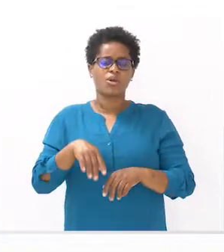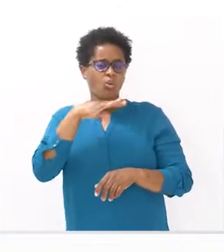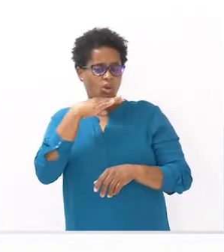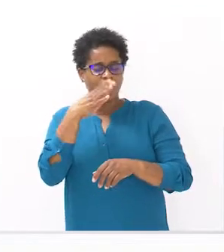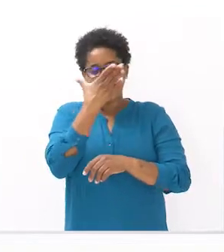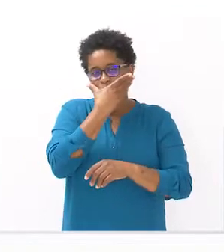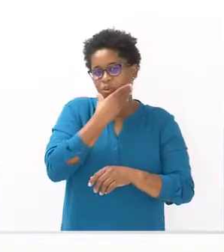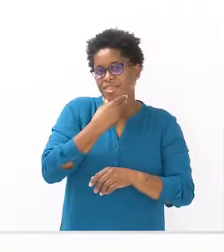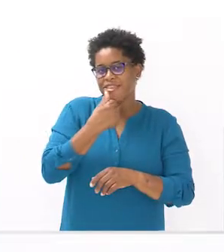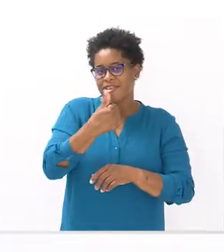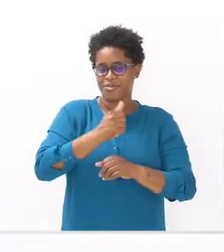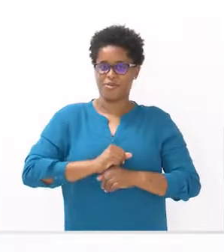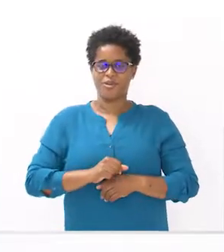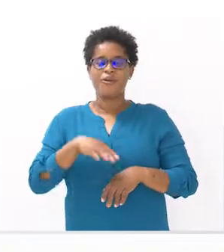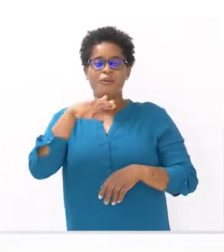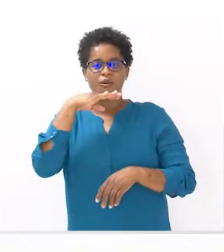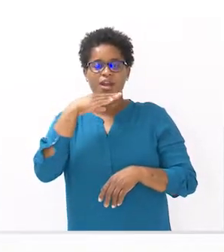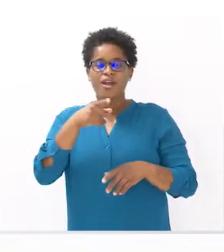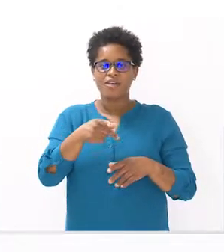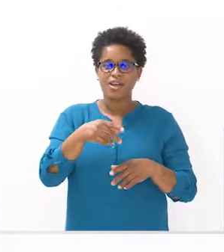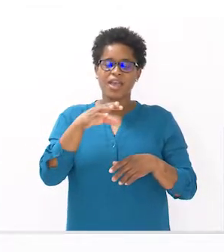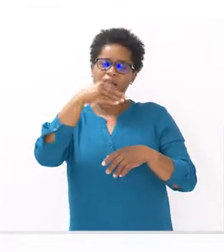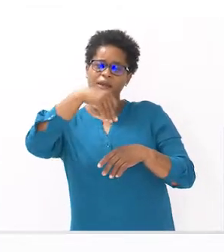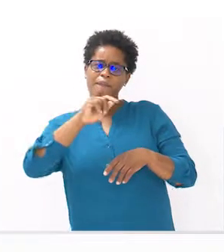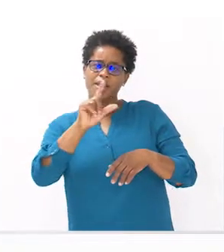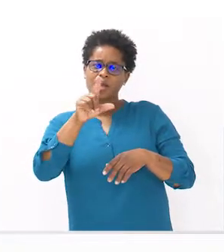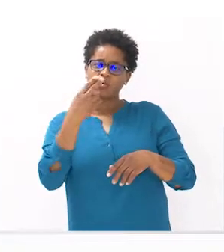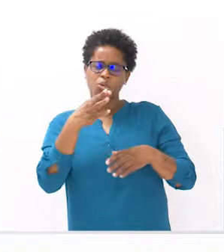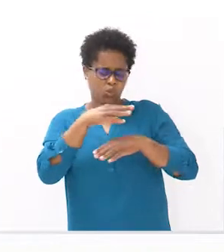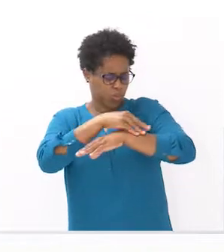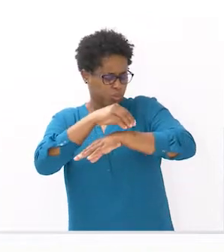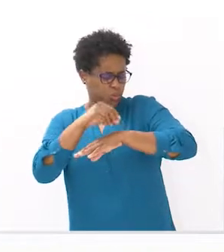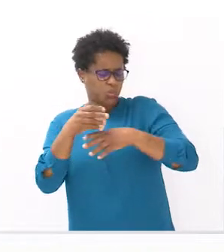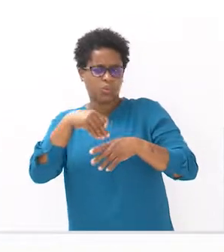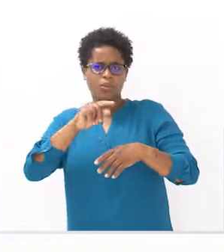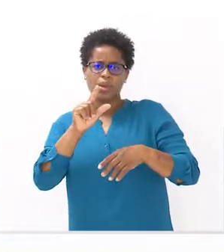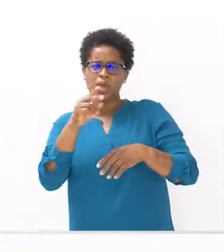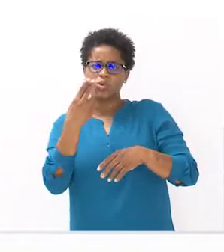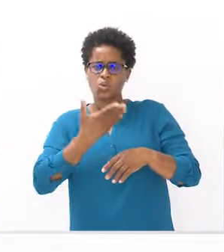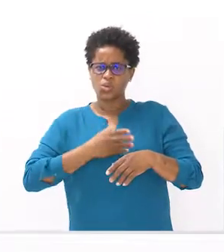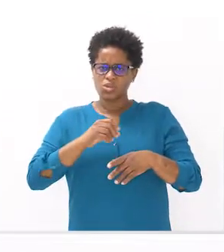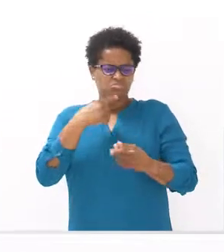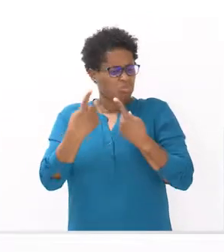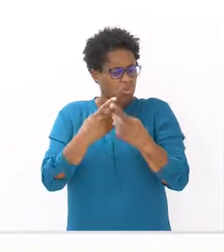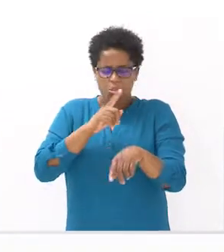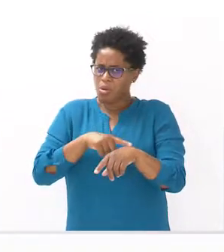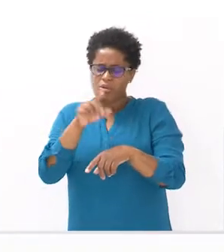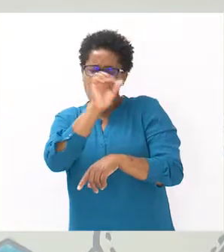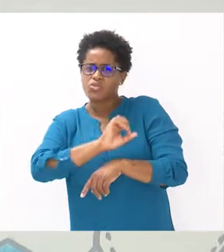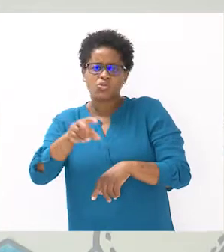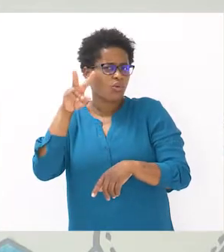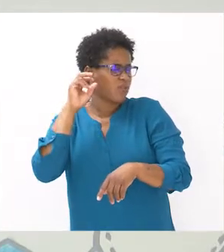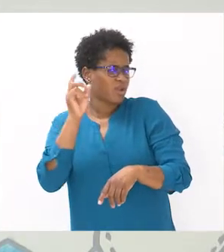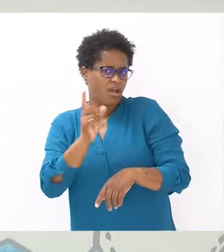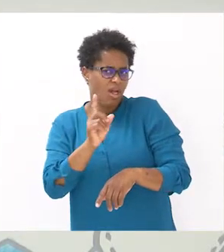bonito, o cão é peludo. Em nenhum momento vocês ouviram que